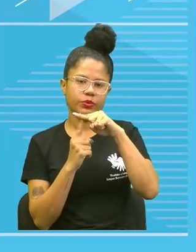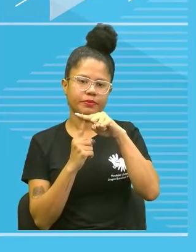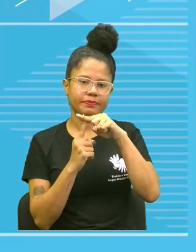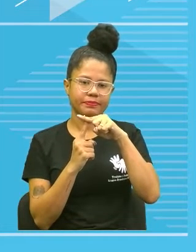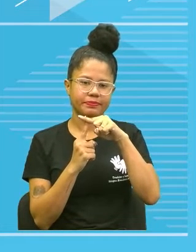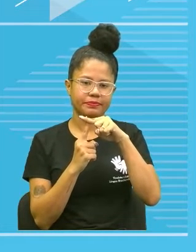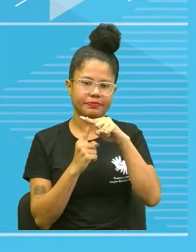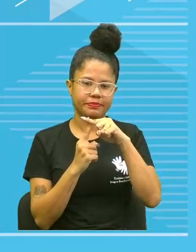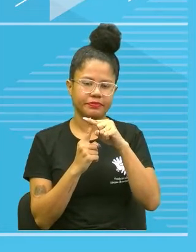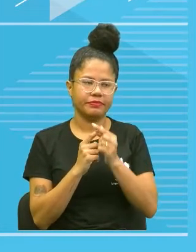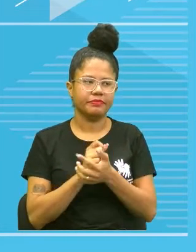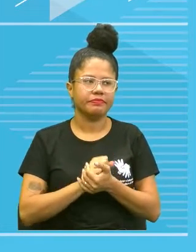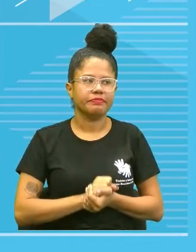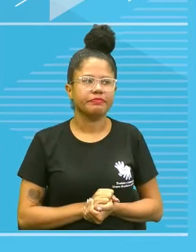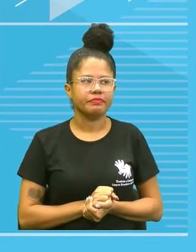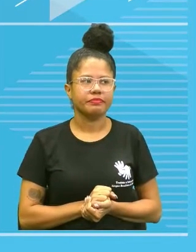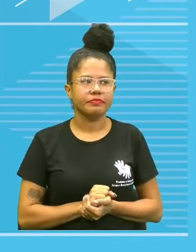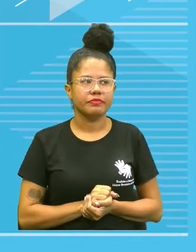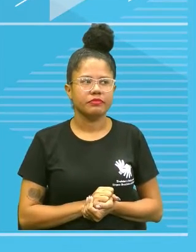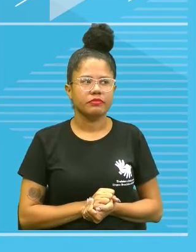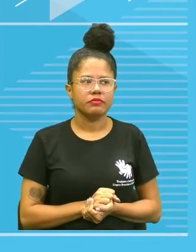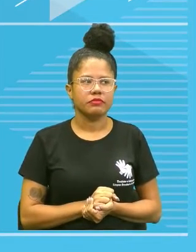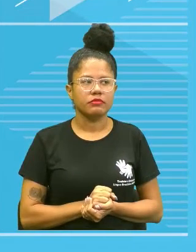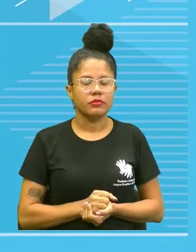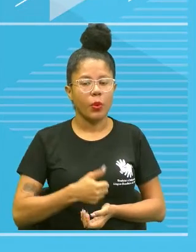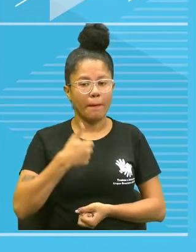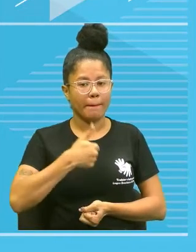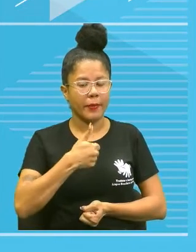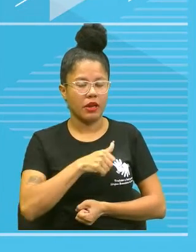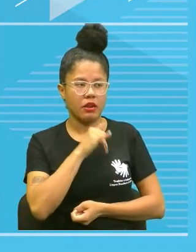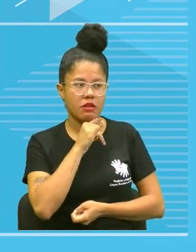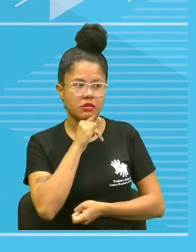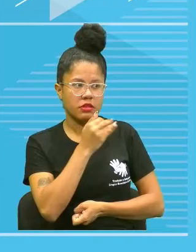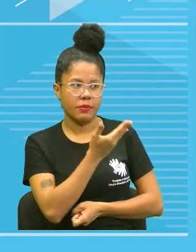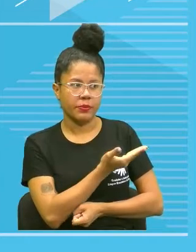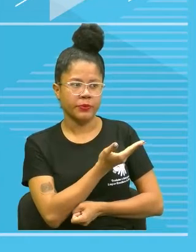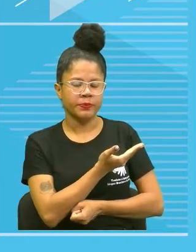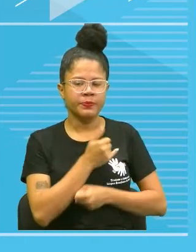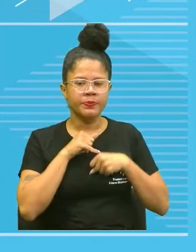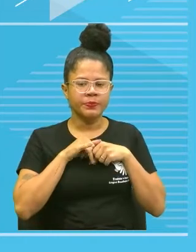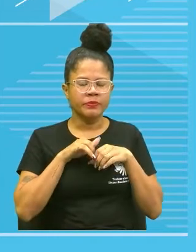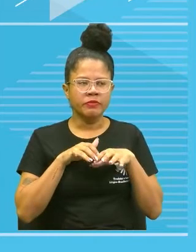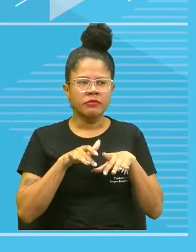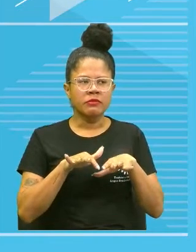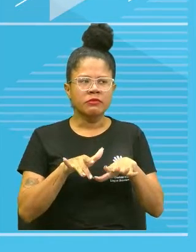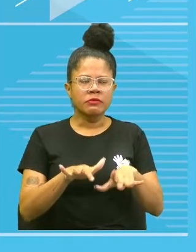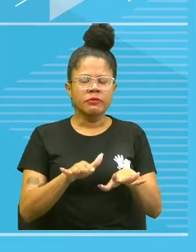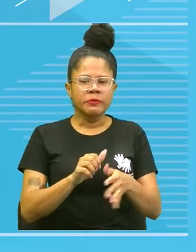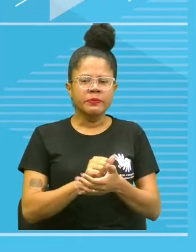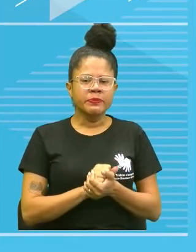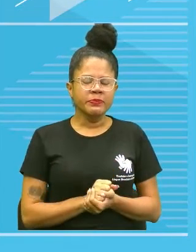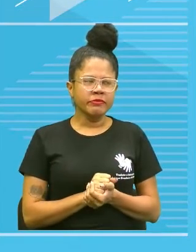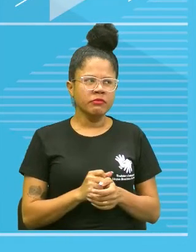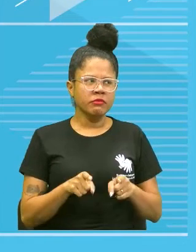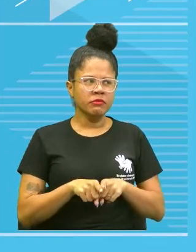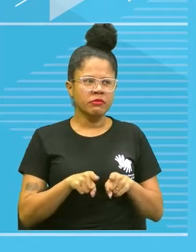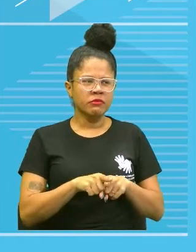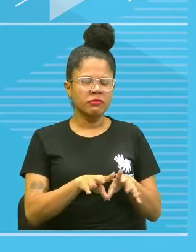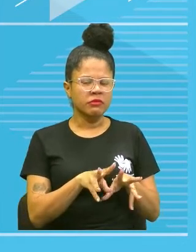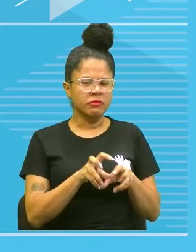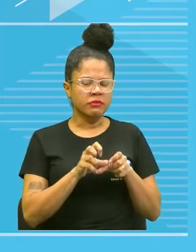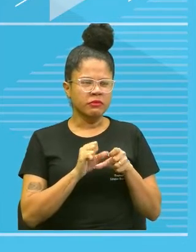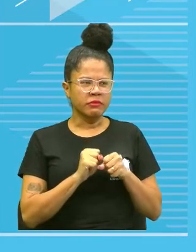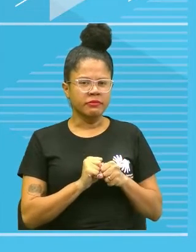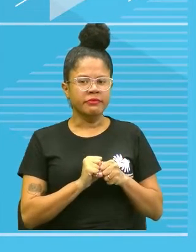constante. No primeiro momento, ele vai se expandir, ele se expande e absorve a quantidade